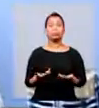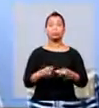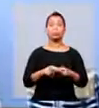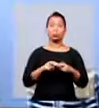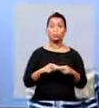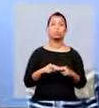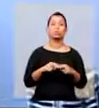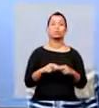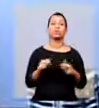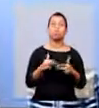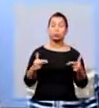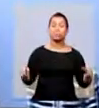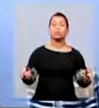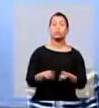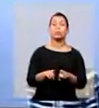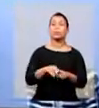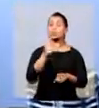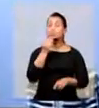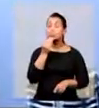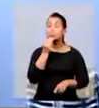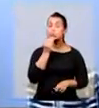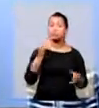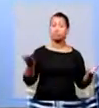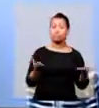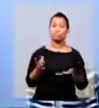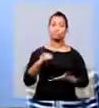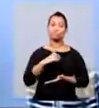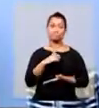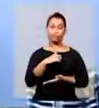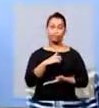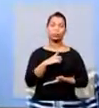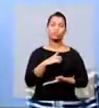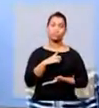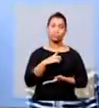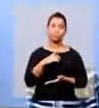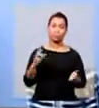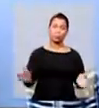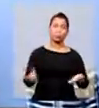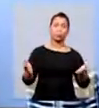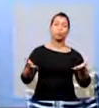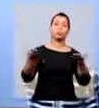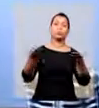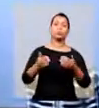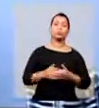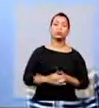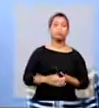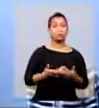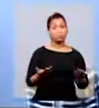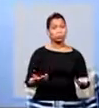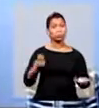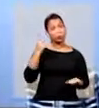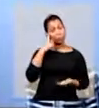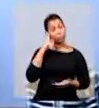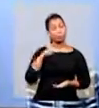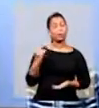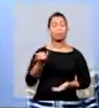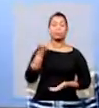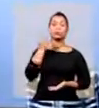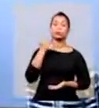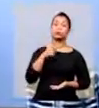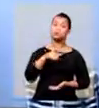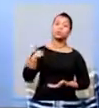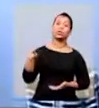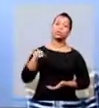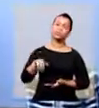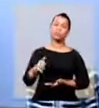Que proporcionamos, eu acho que é de suma importância. E que eles aproveitem, né? As pessoas que tiverem interesse também podem entrar em contato no